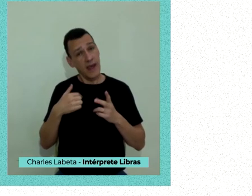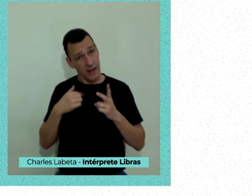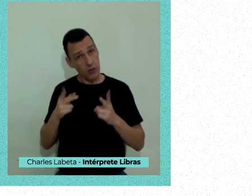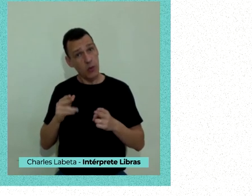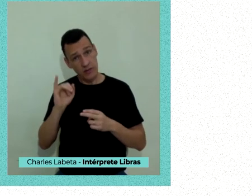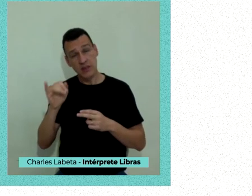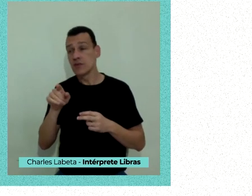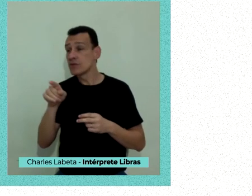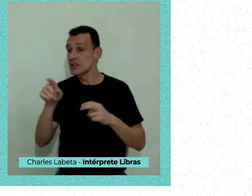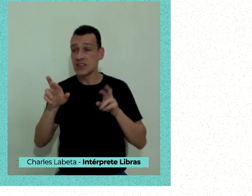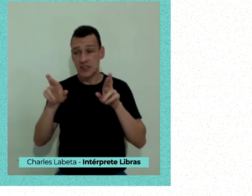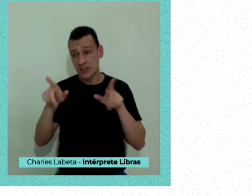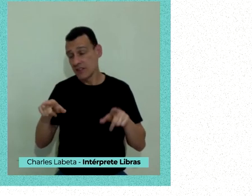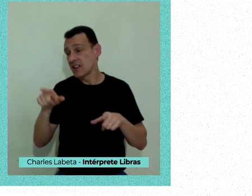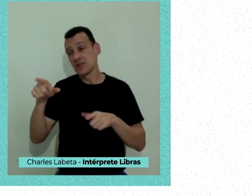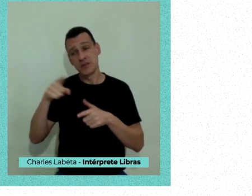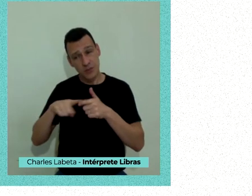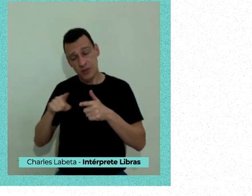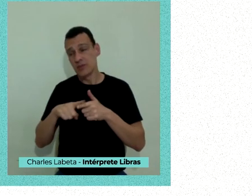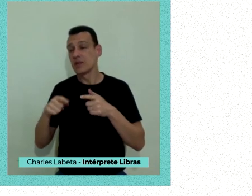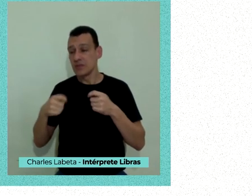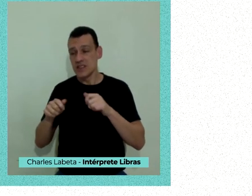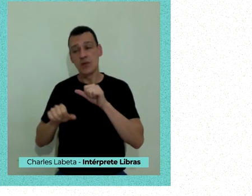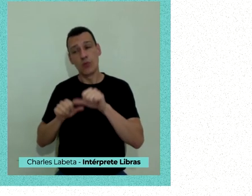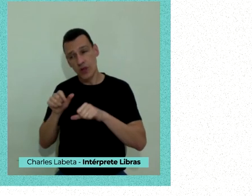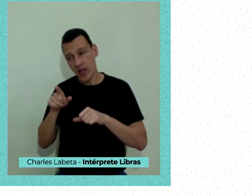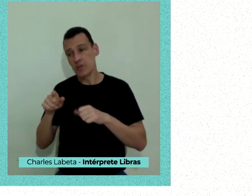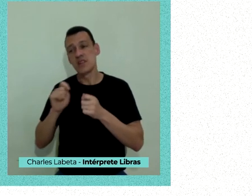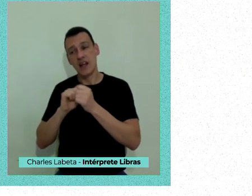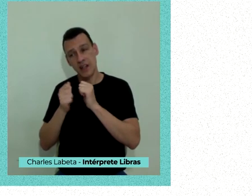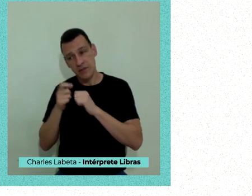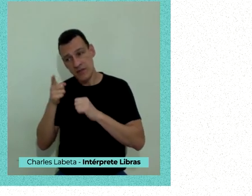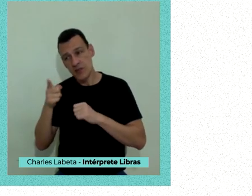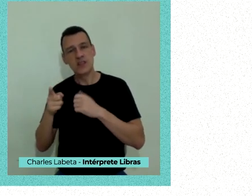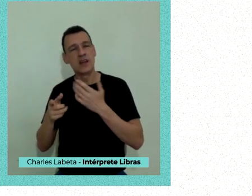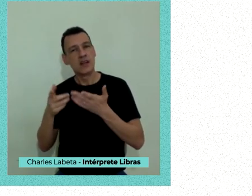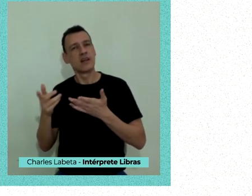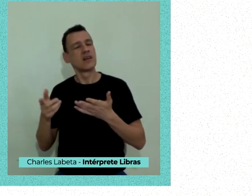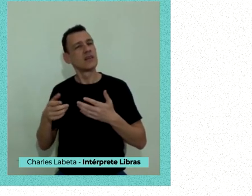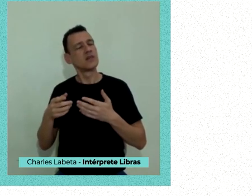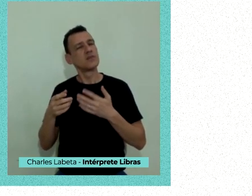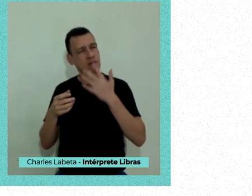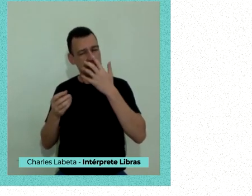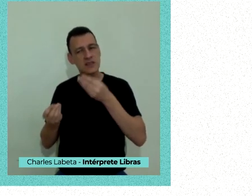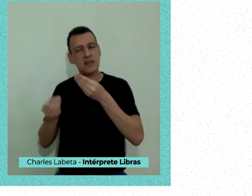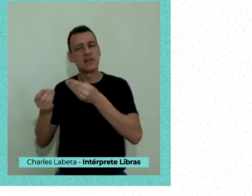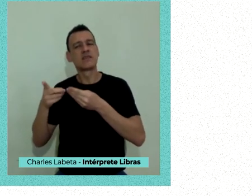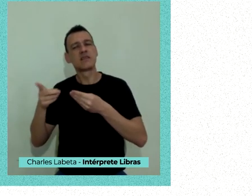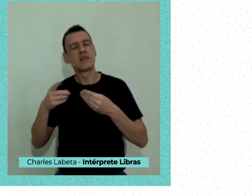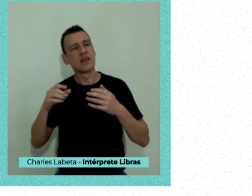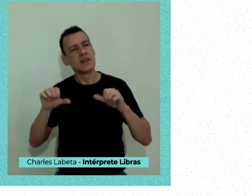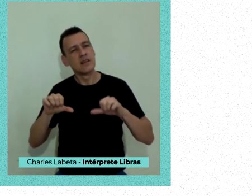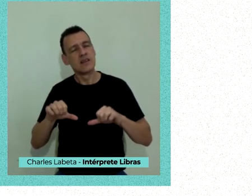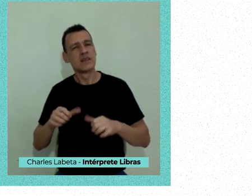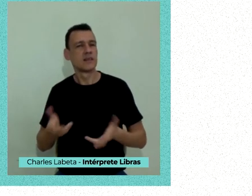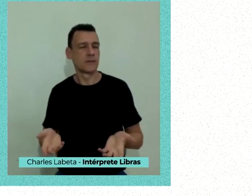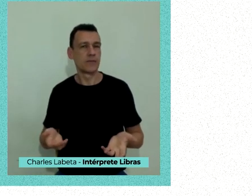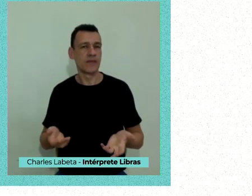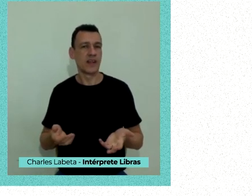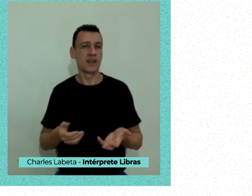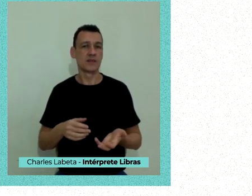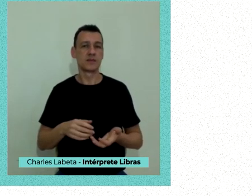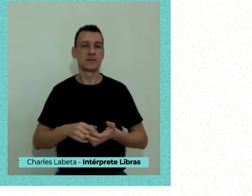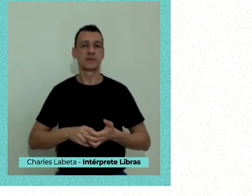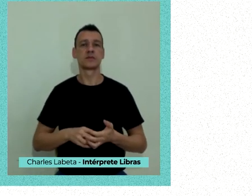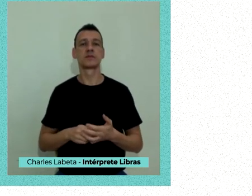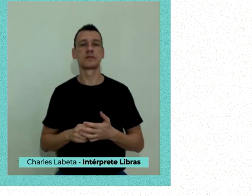problema. É o problema a ser corrigido. E nesse modelo de escola, a diferença é compreendida